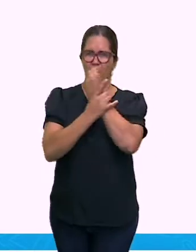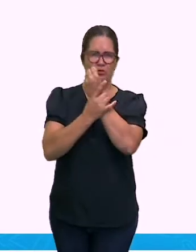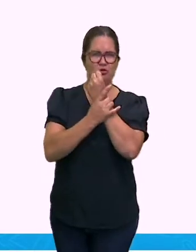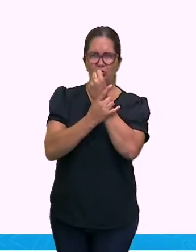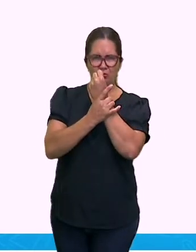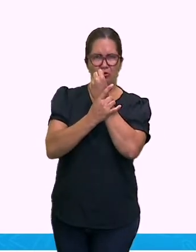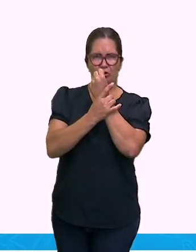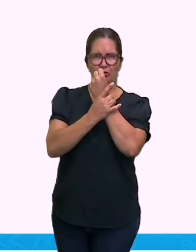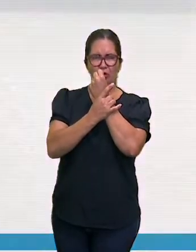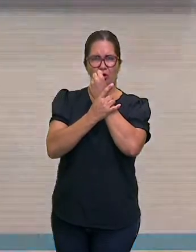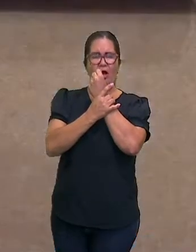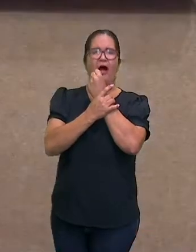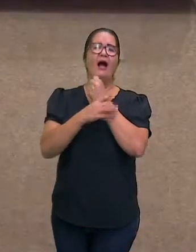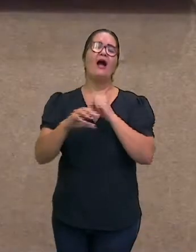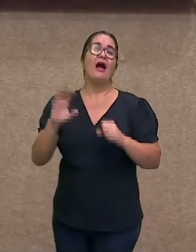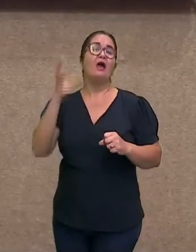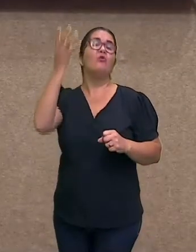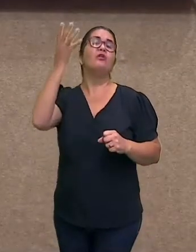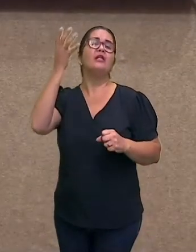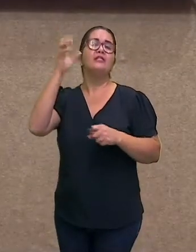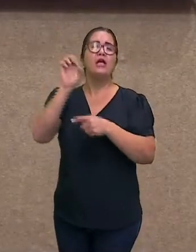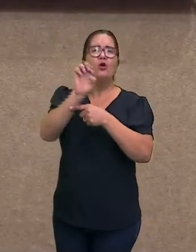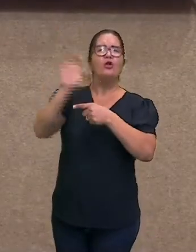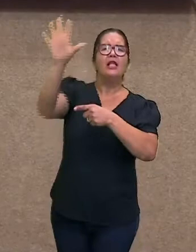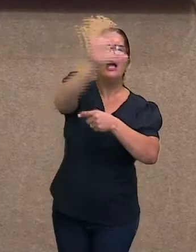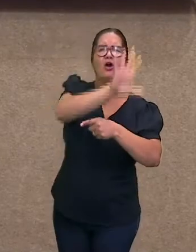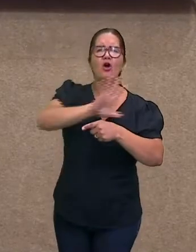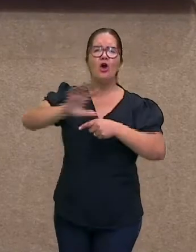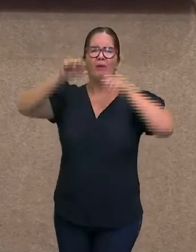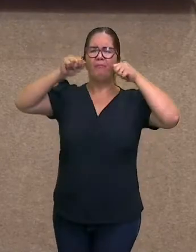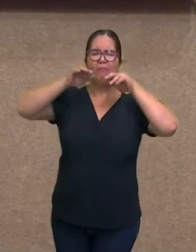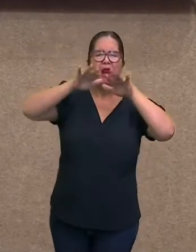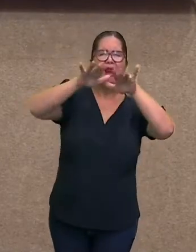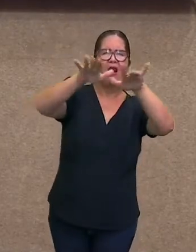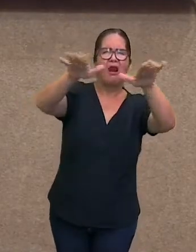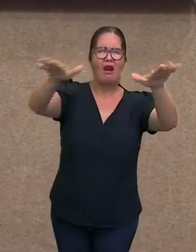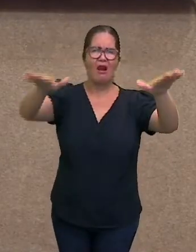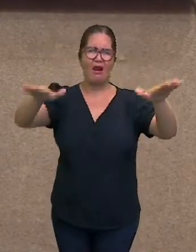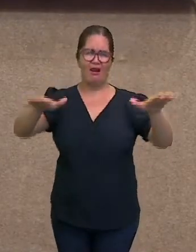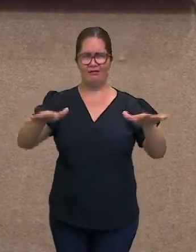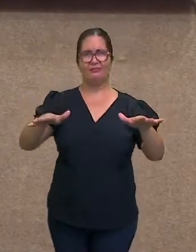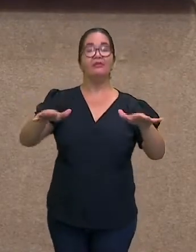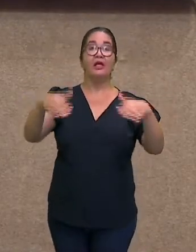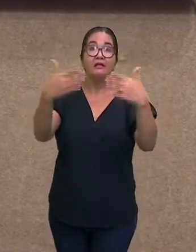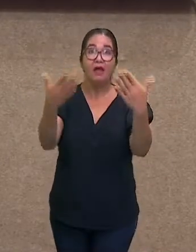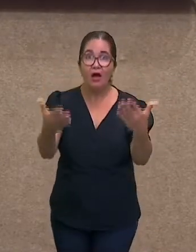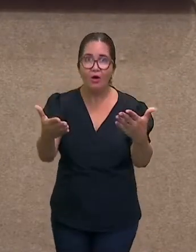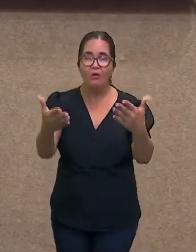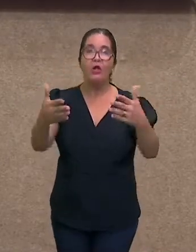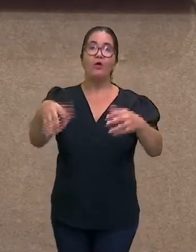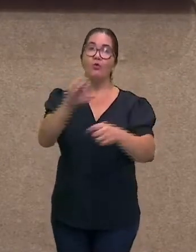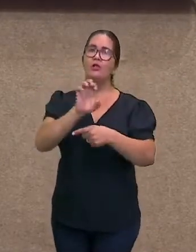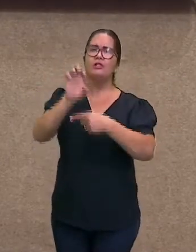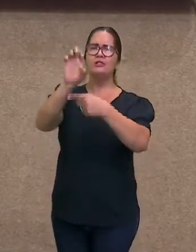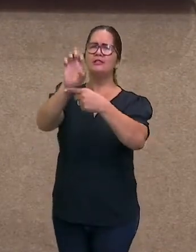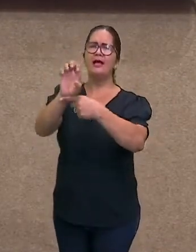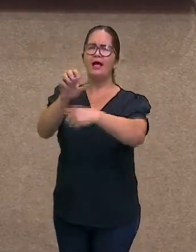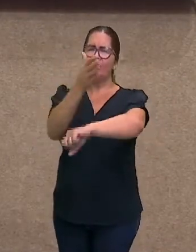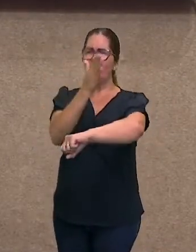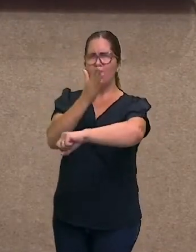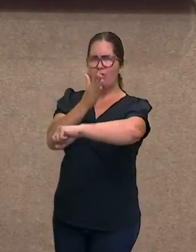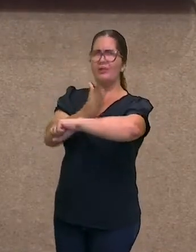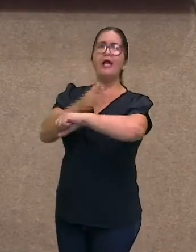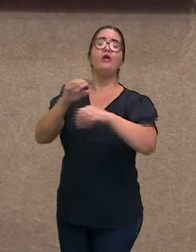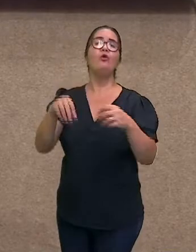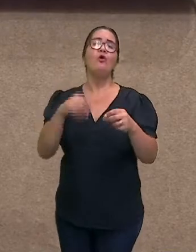da Europa. Tinham iniciado um processo de formação do Estado moderno. Essa mudança estava relacionada a